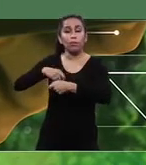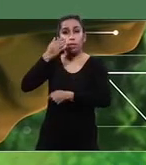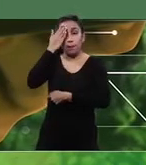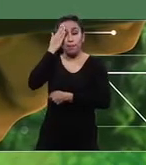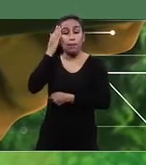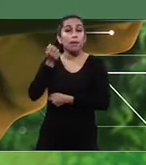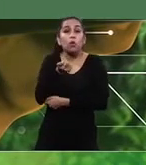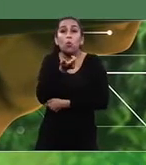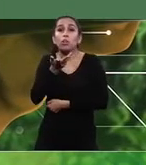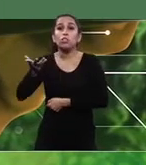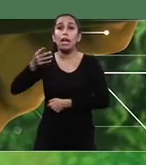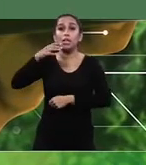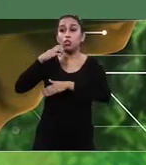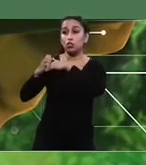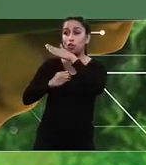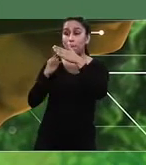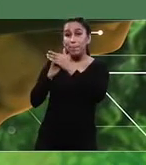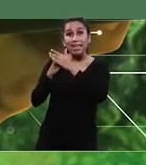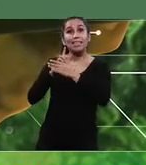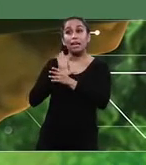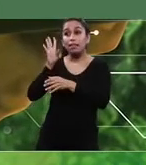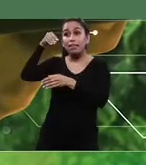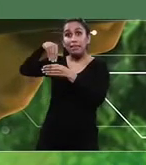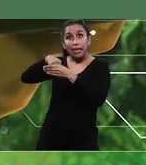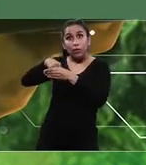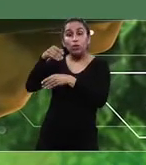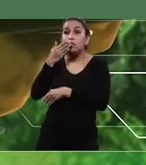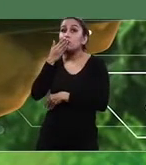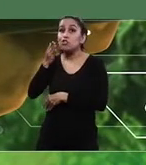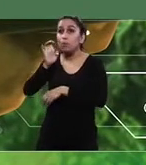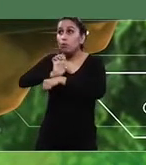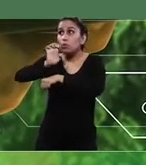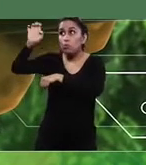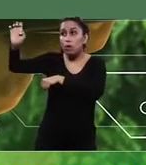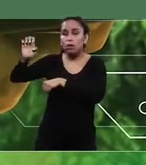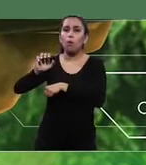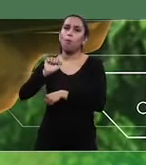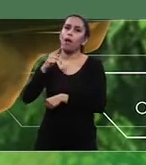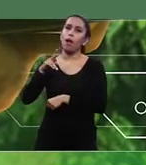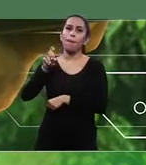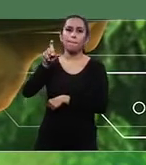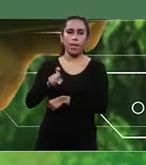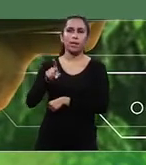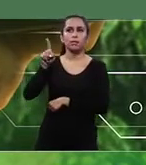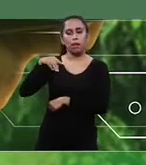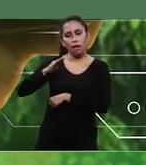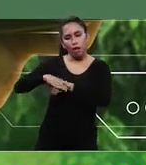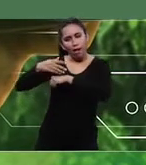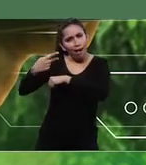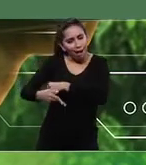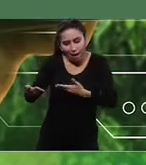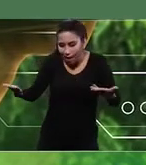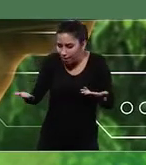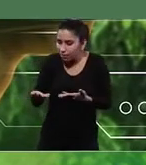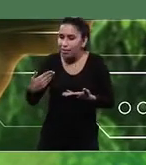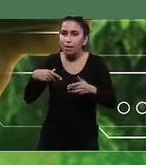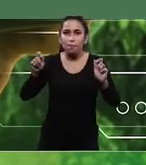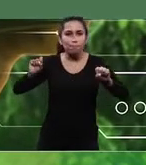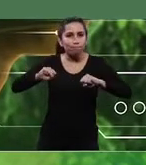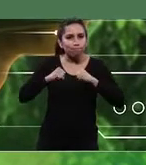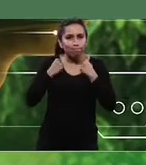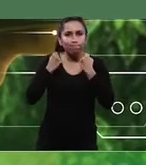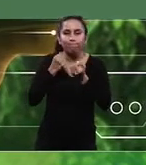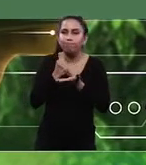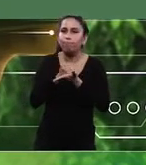se engajam nesse processo de exportação, e a Apex está aqui, está à disposição para apoiá-los nesse esforço, com os